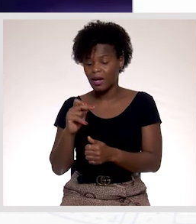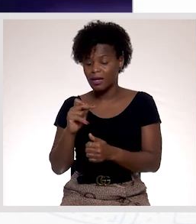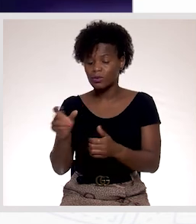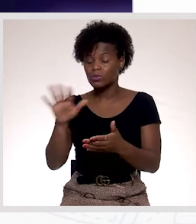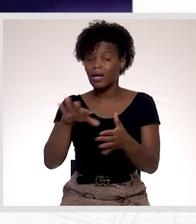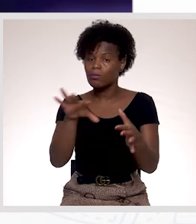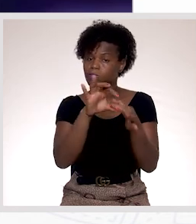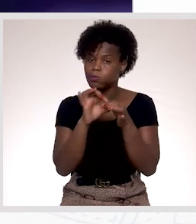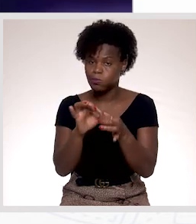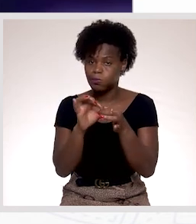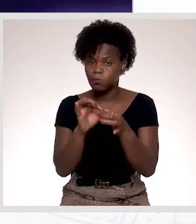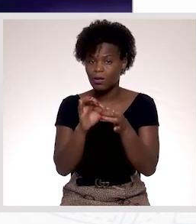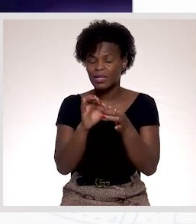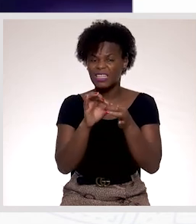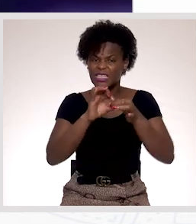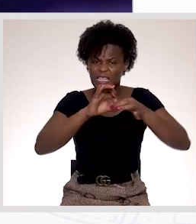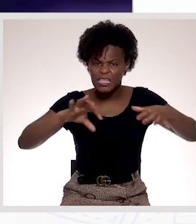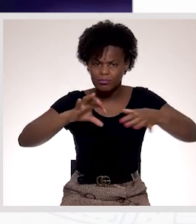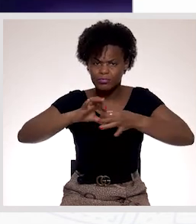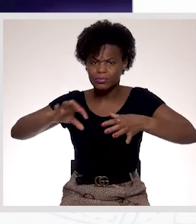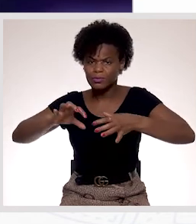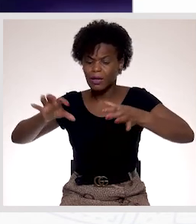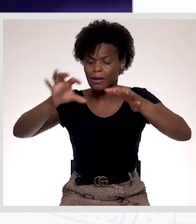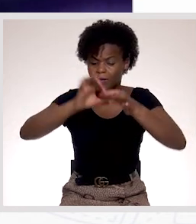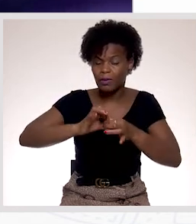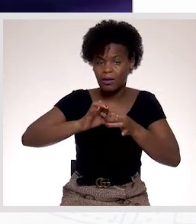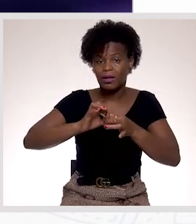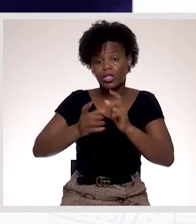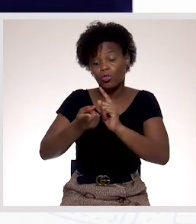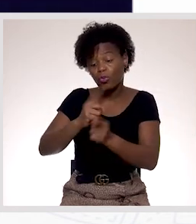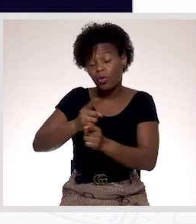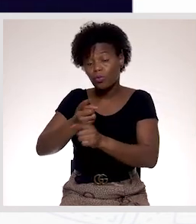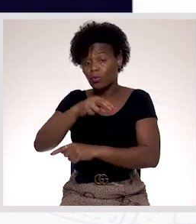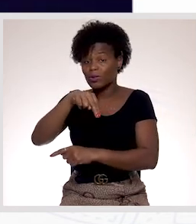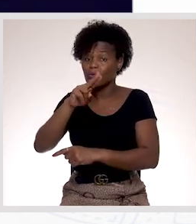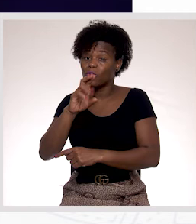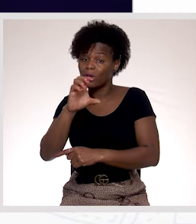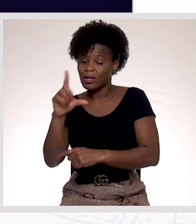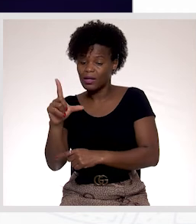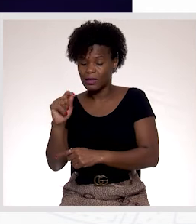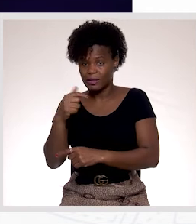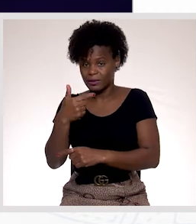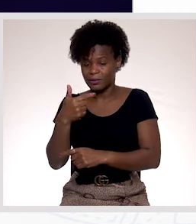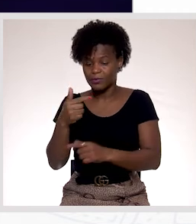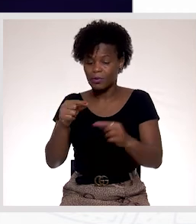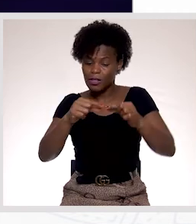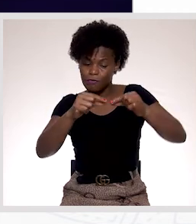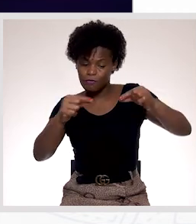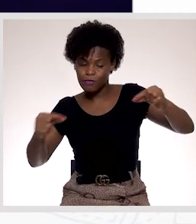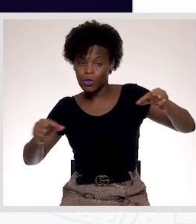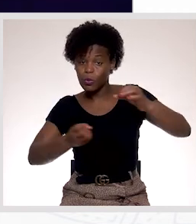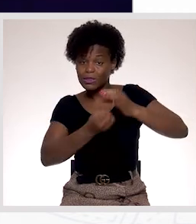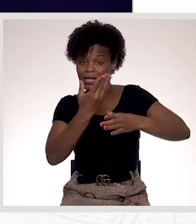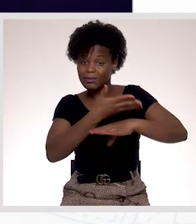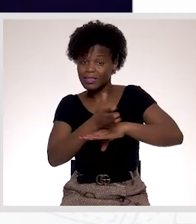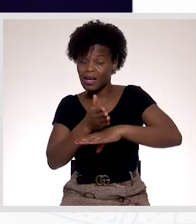para assegurar a ligação entre os fragmentos e a substituir nucleotídeos. Uma vez que a fita original e as fitas